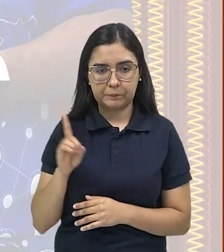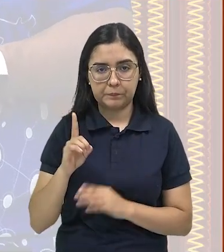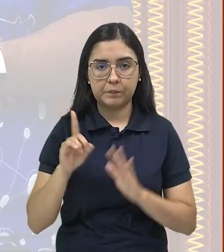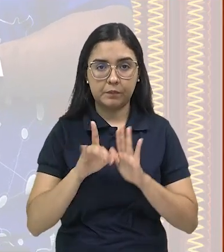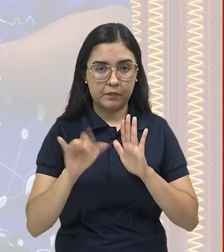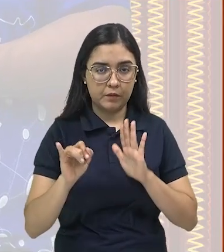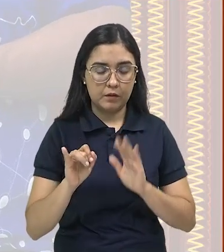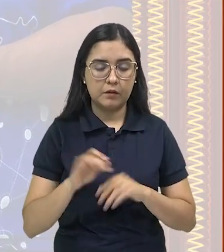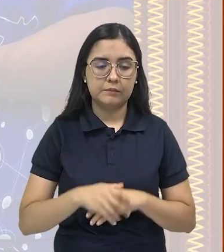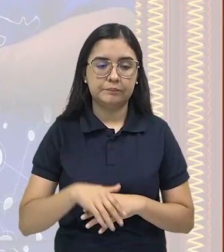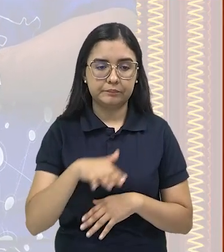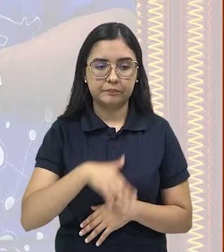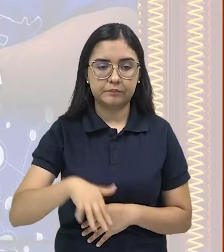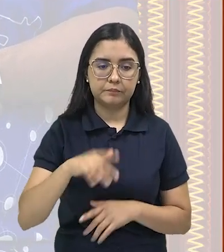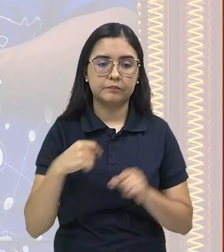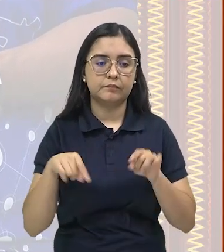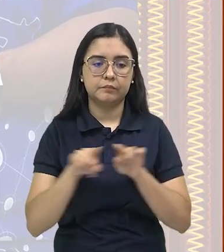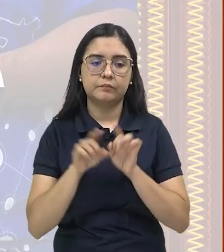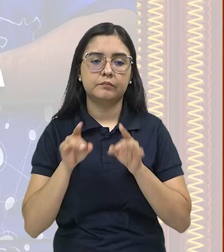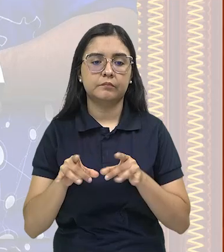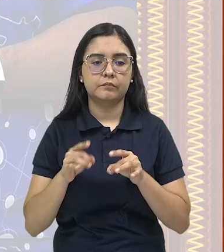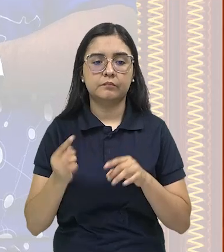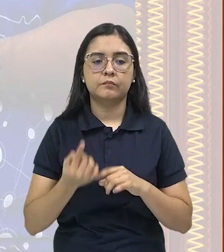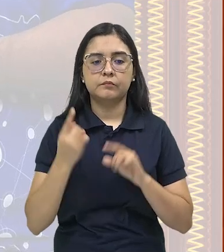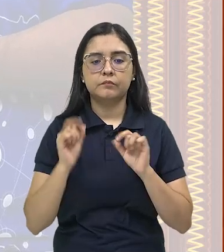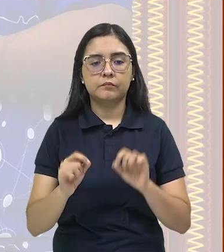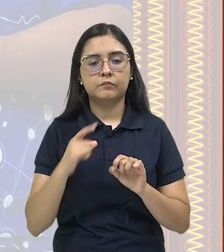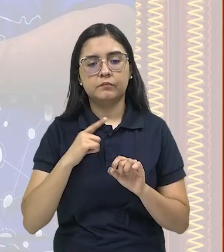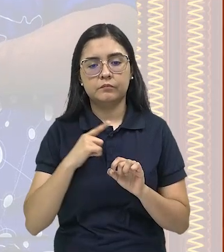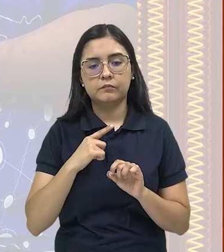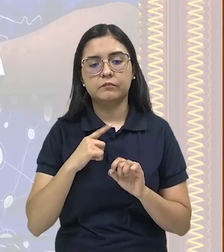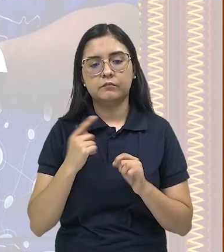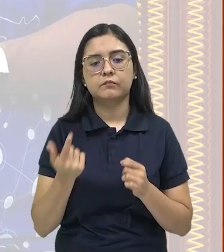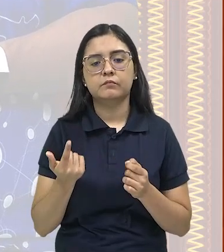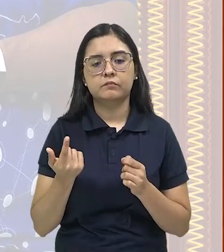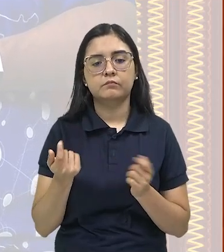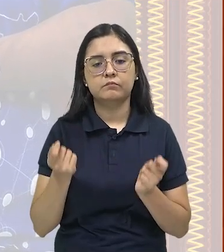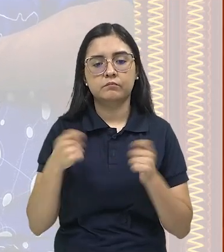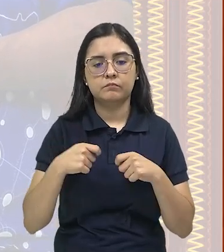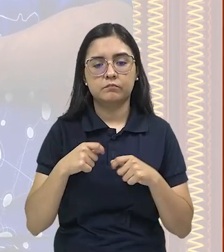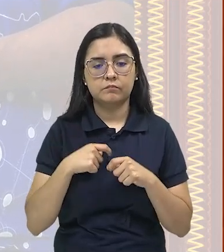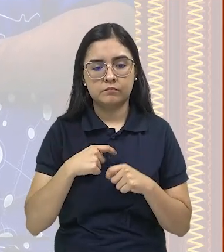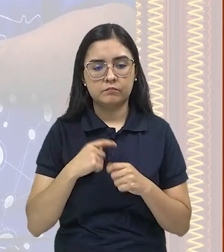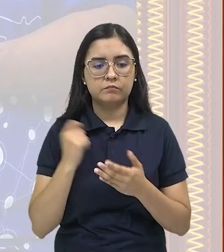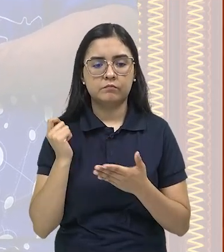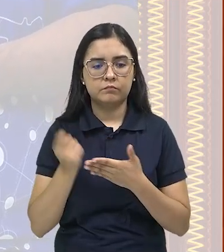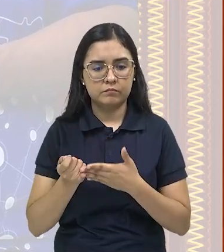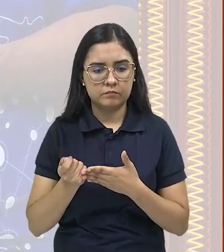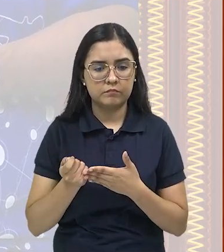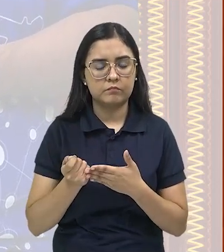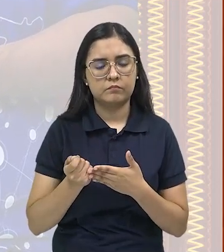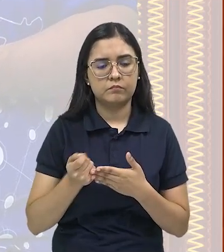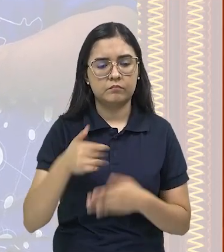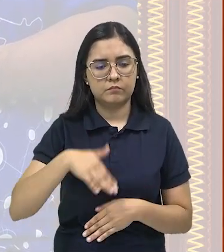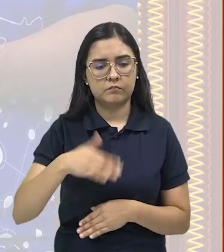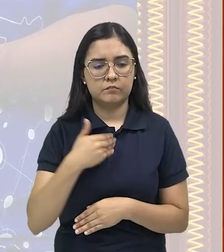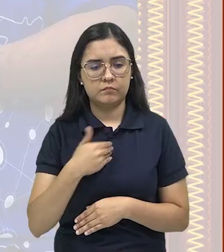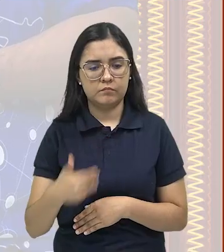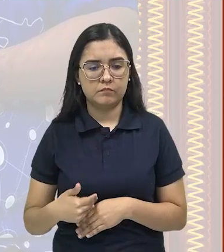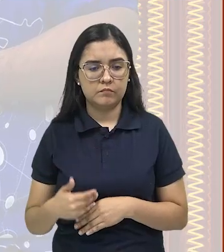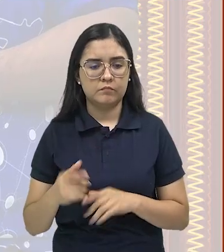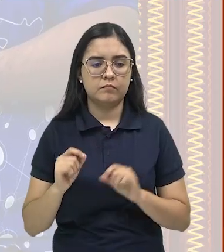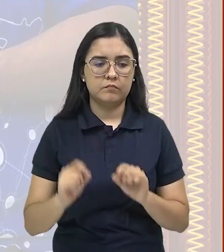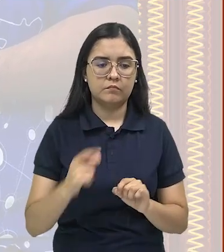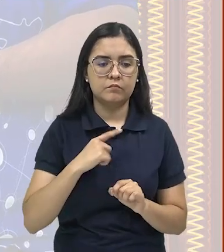Terras? Estabeleceu a venda como única forma de aquisição de terras públicas, extinguindo o sistema